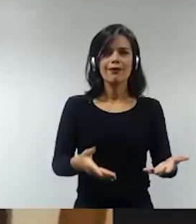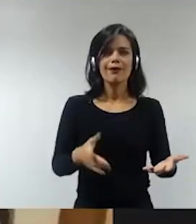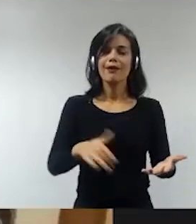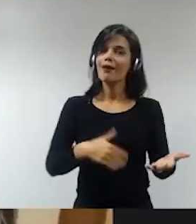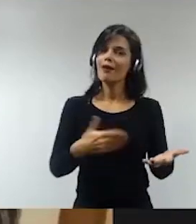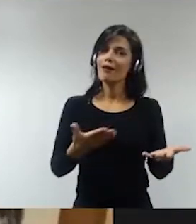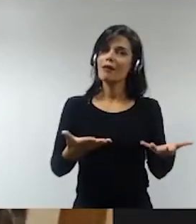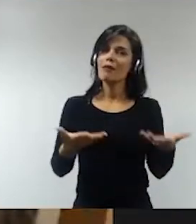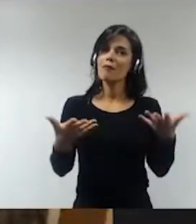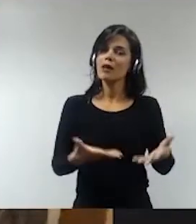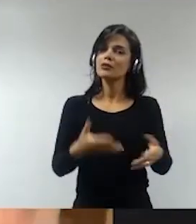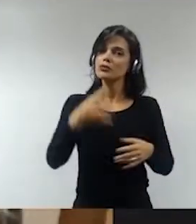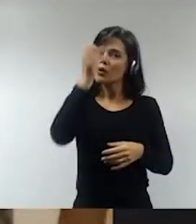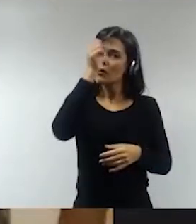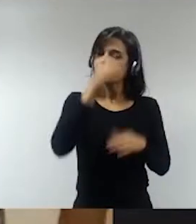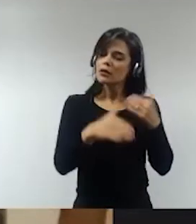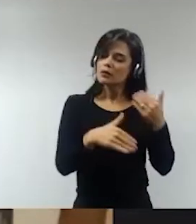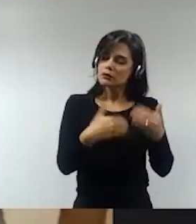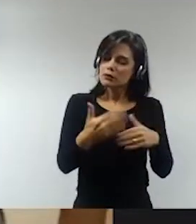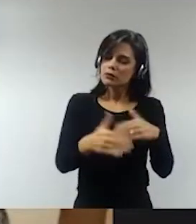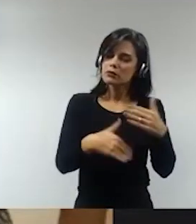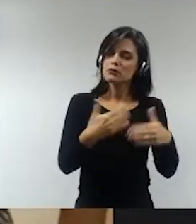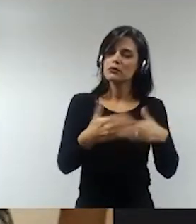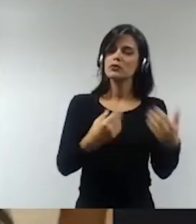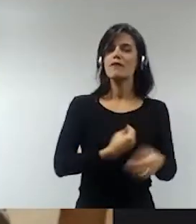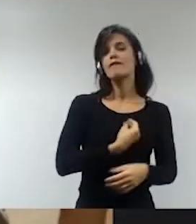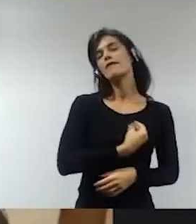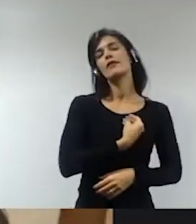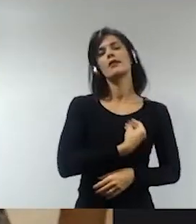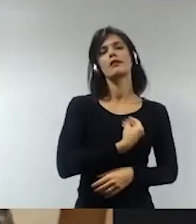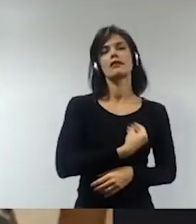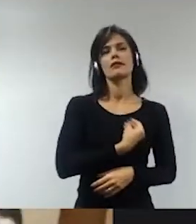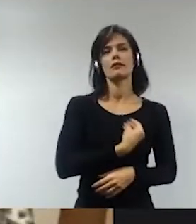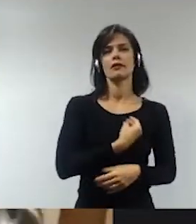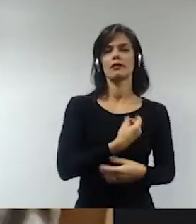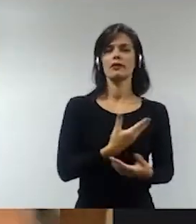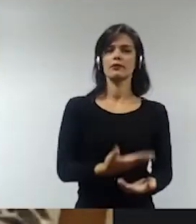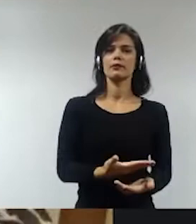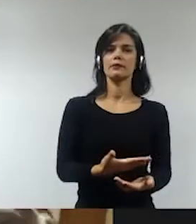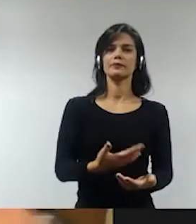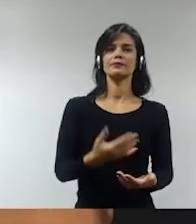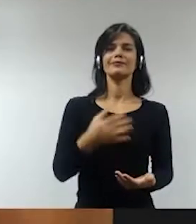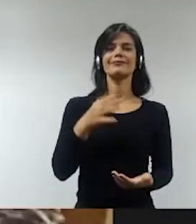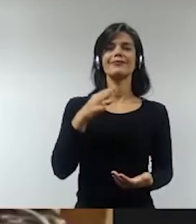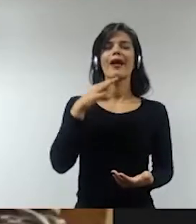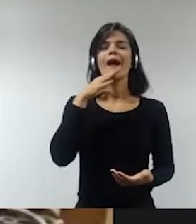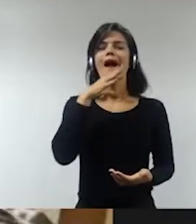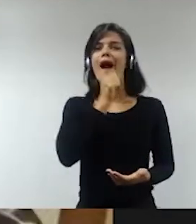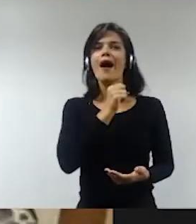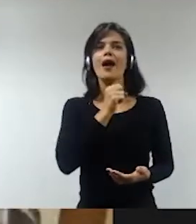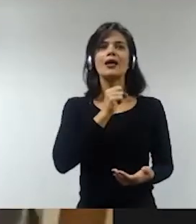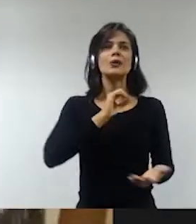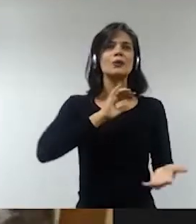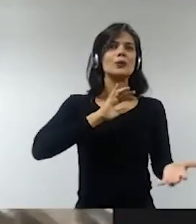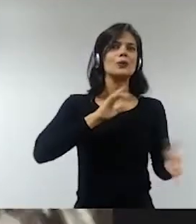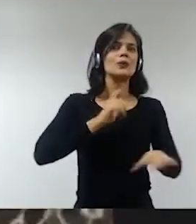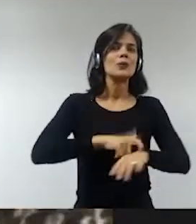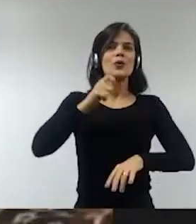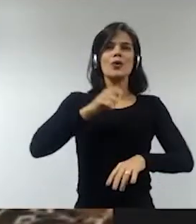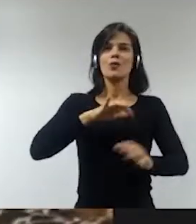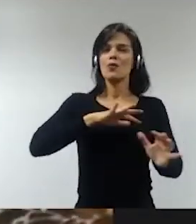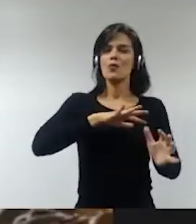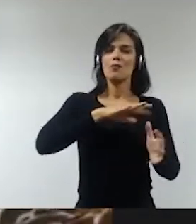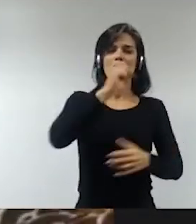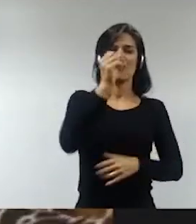parte de um aprendizado, de uma construção de vida. Então, assim, achar que de uma hora para outra